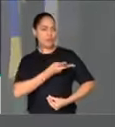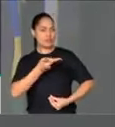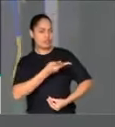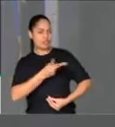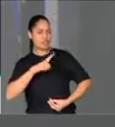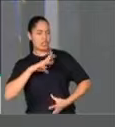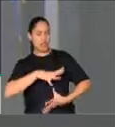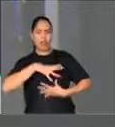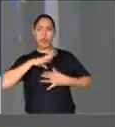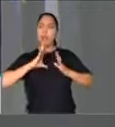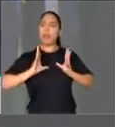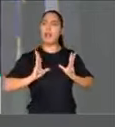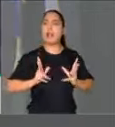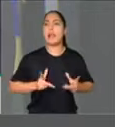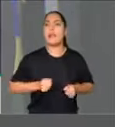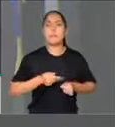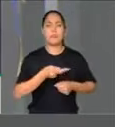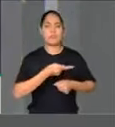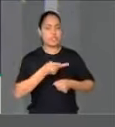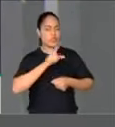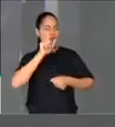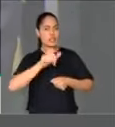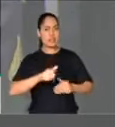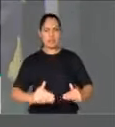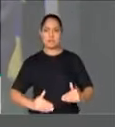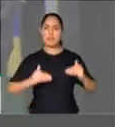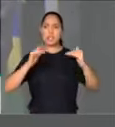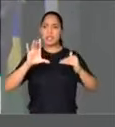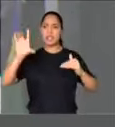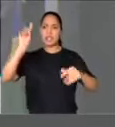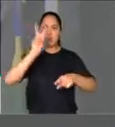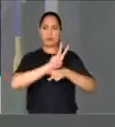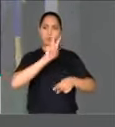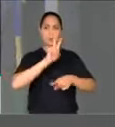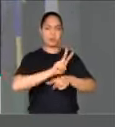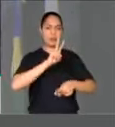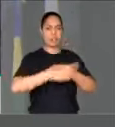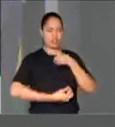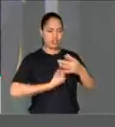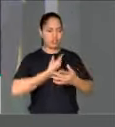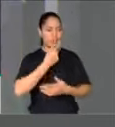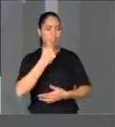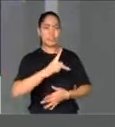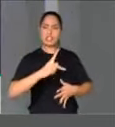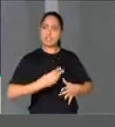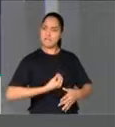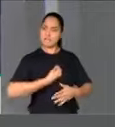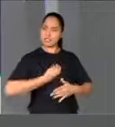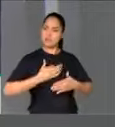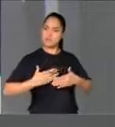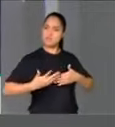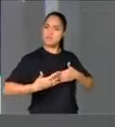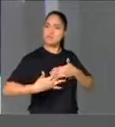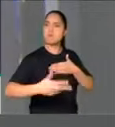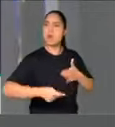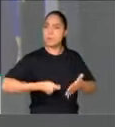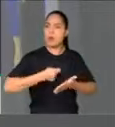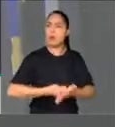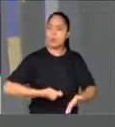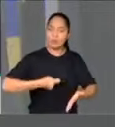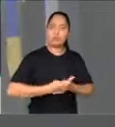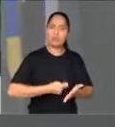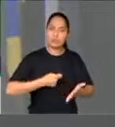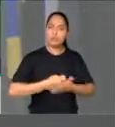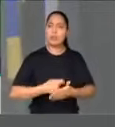são nossas grandes aliadas. E que Deus proteja a vida de vocês e dê muita vida para vocês continuarem lutando